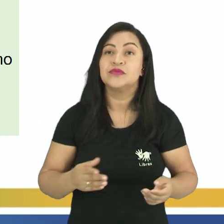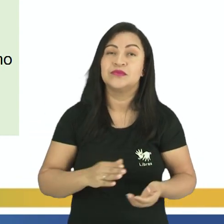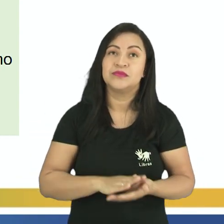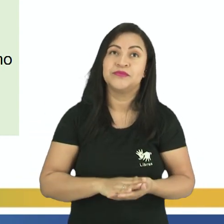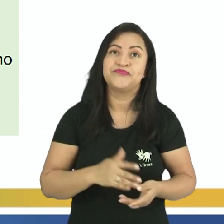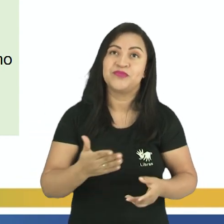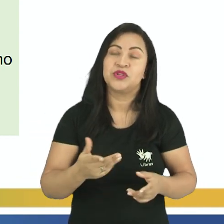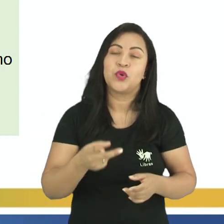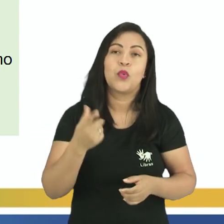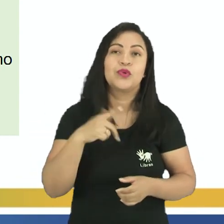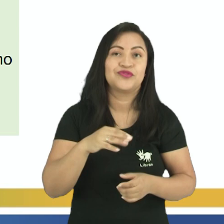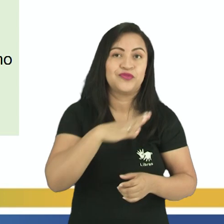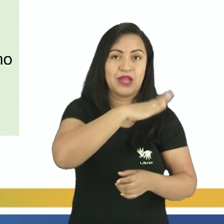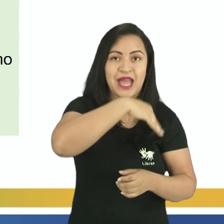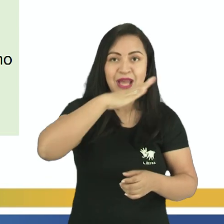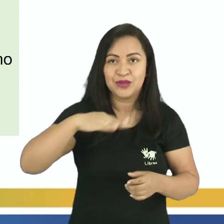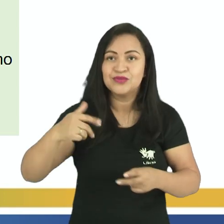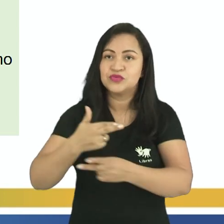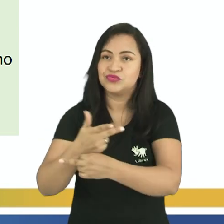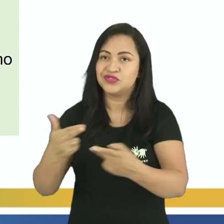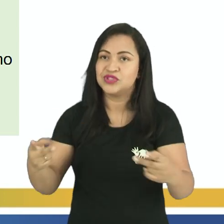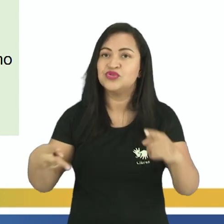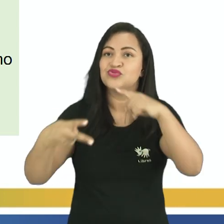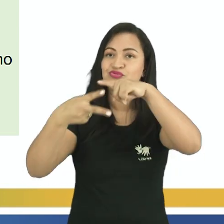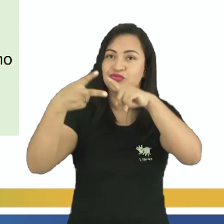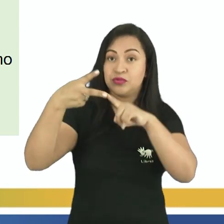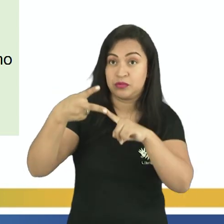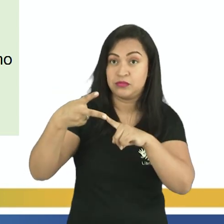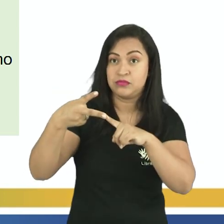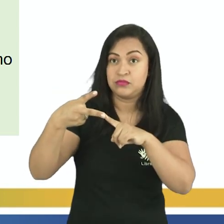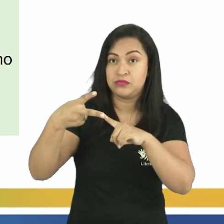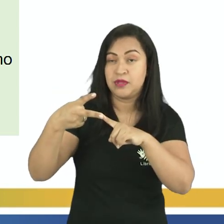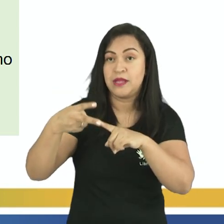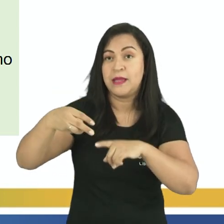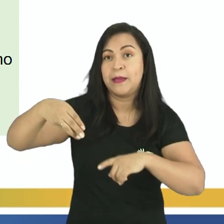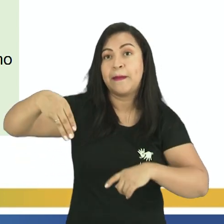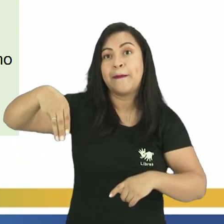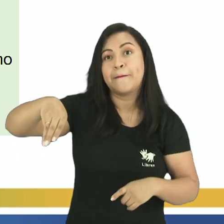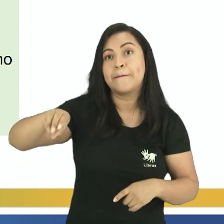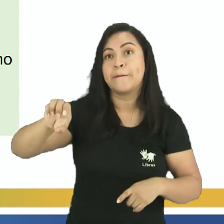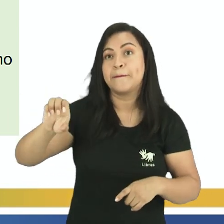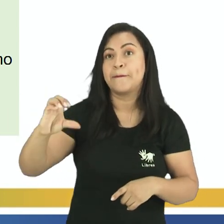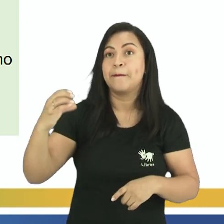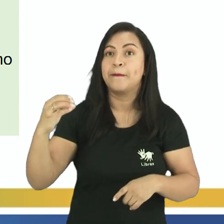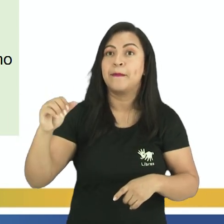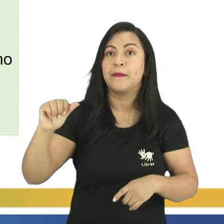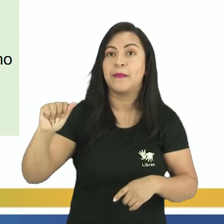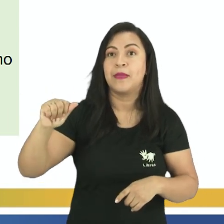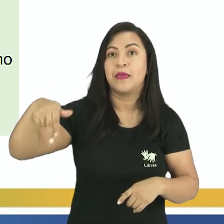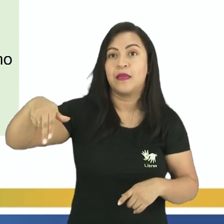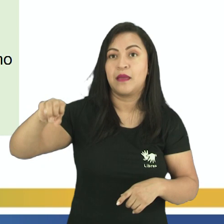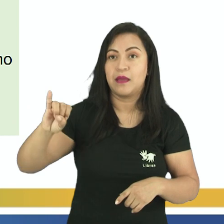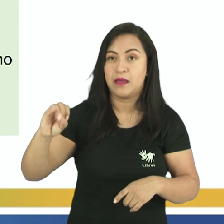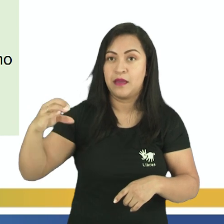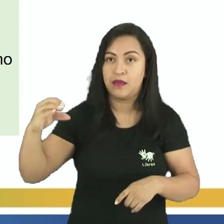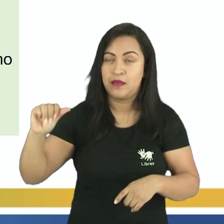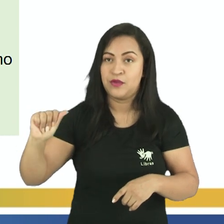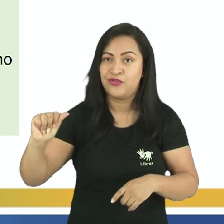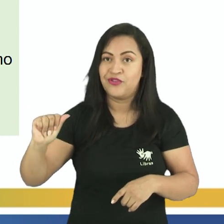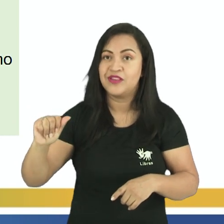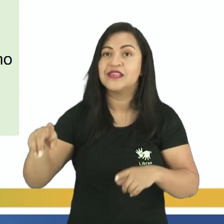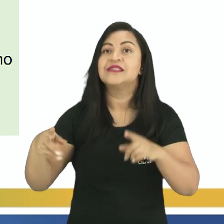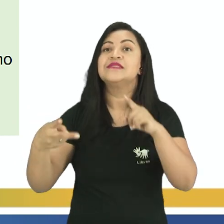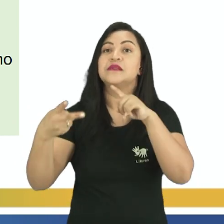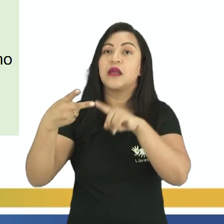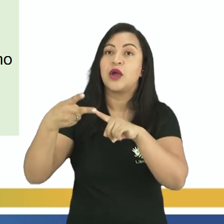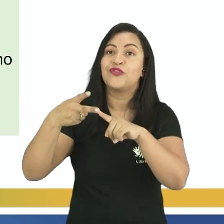que as ondas elas podem ser classificadas em 2 tipos, em ondas mecânicas e ondas eletromagnéticas. Ondas